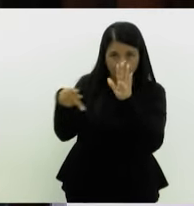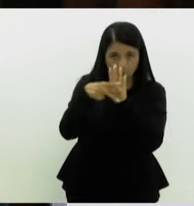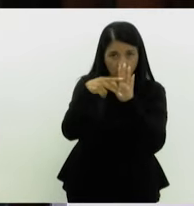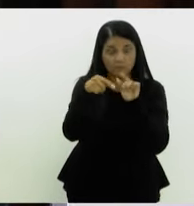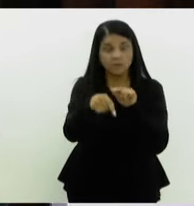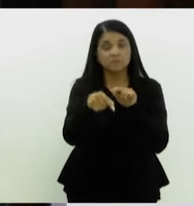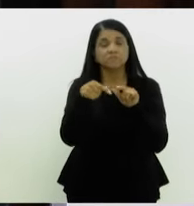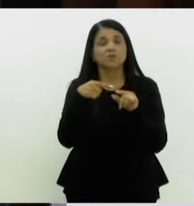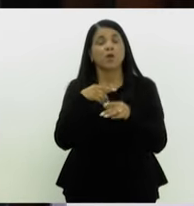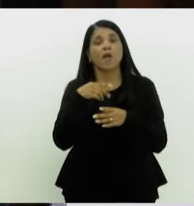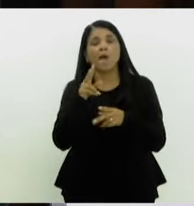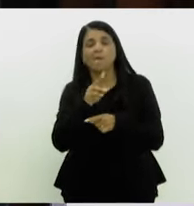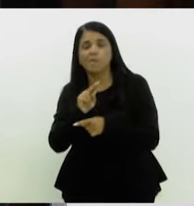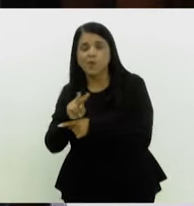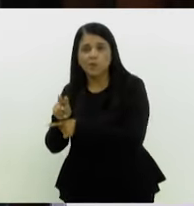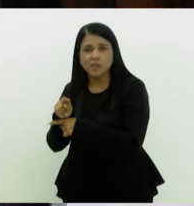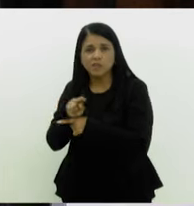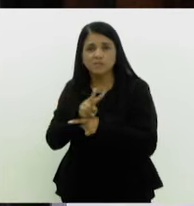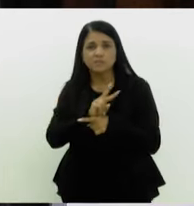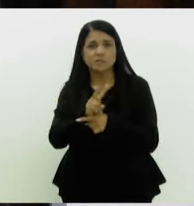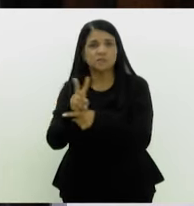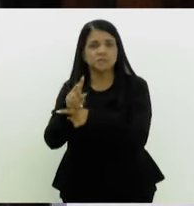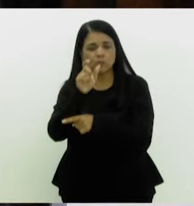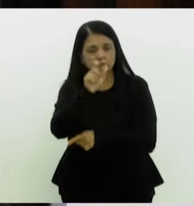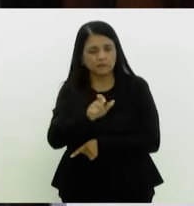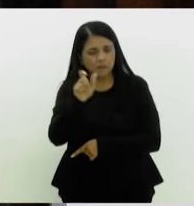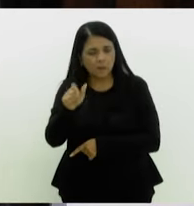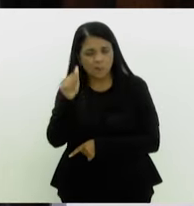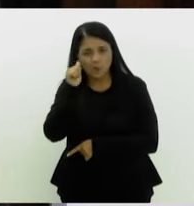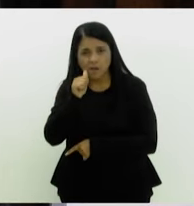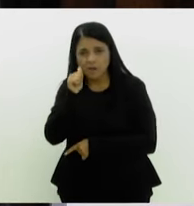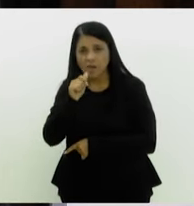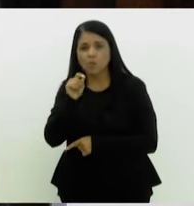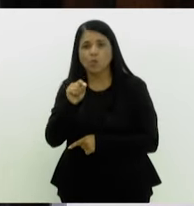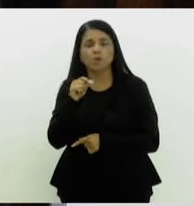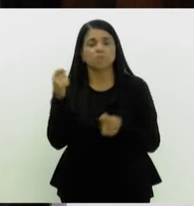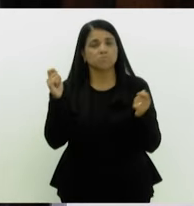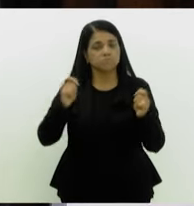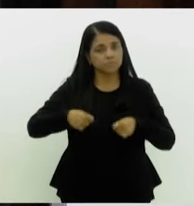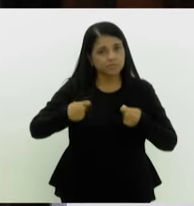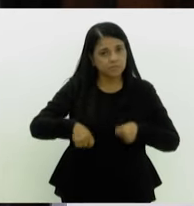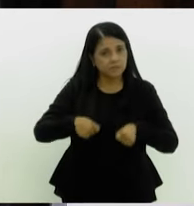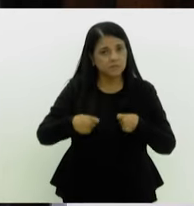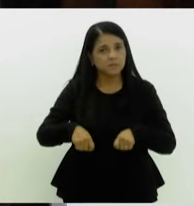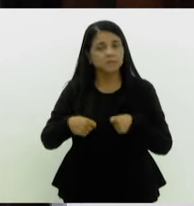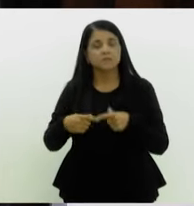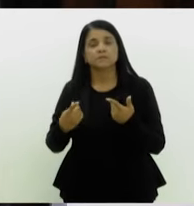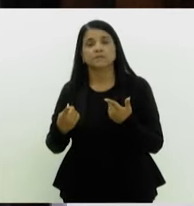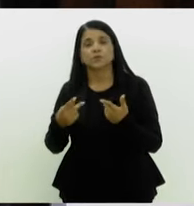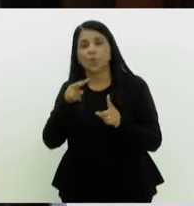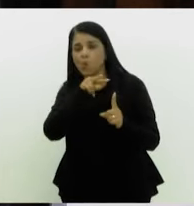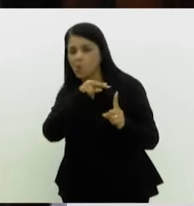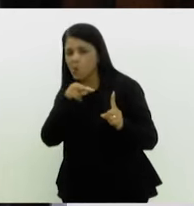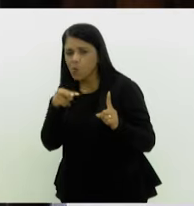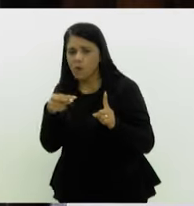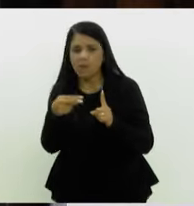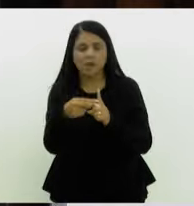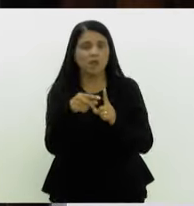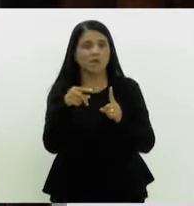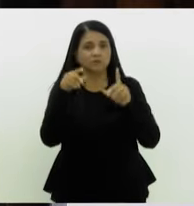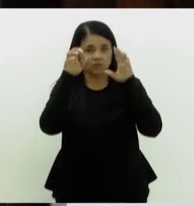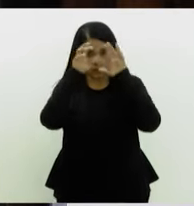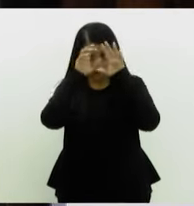campanha não da proteção dessa mulher das das Ferramentas que ela tem também trazer o olhar do Tribunal Superior